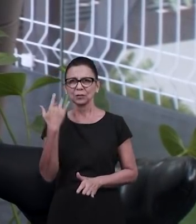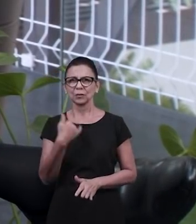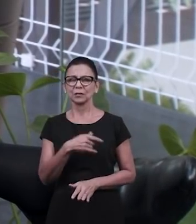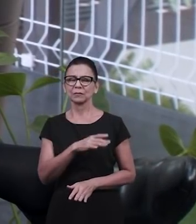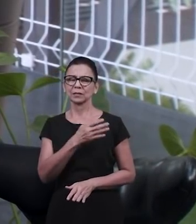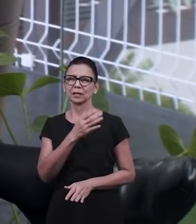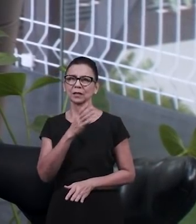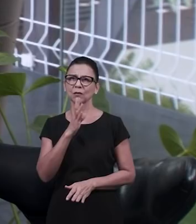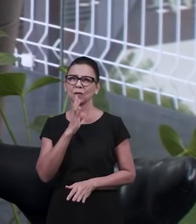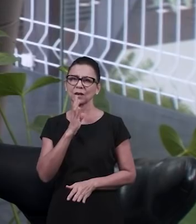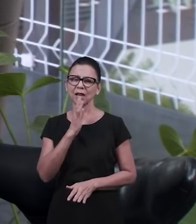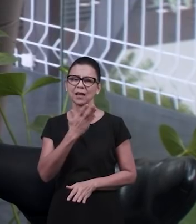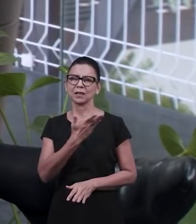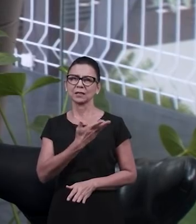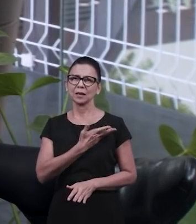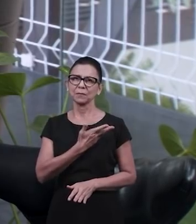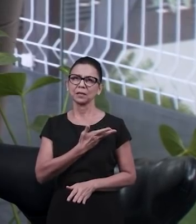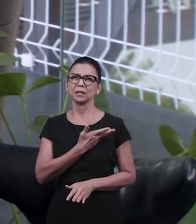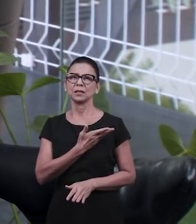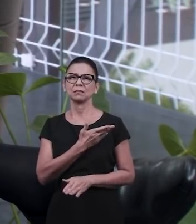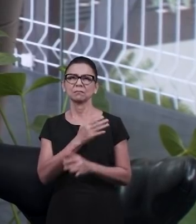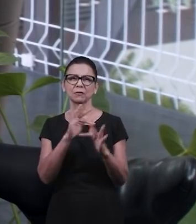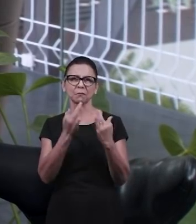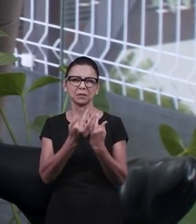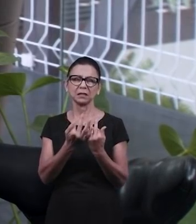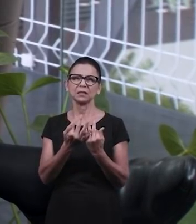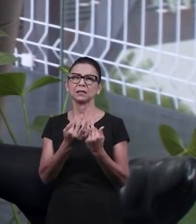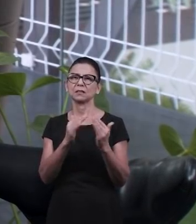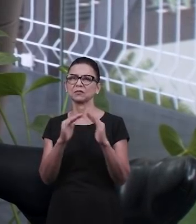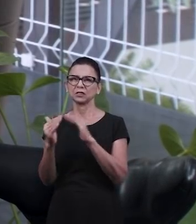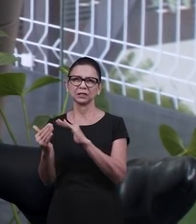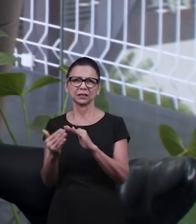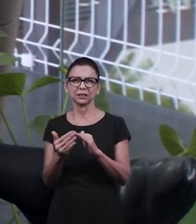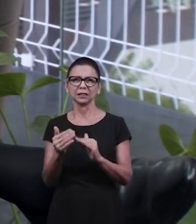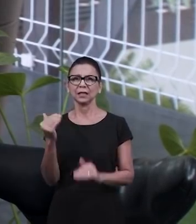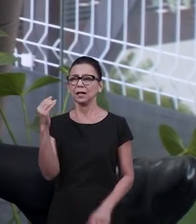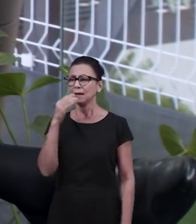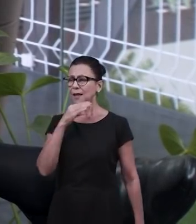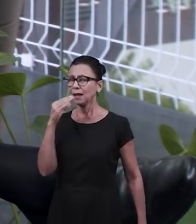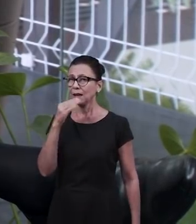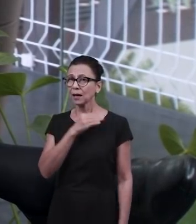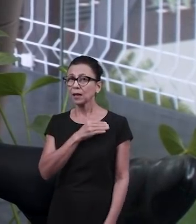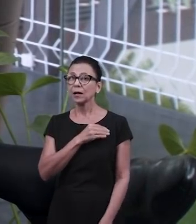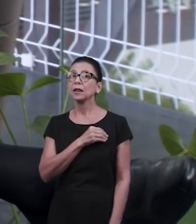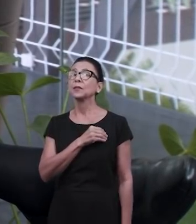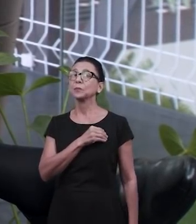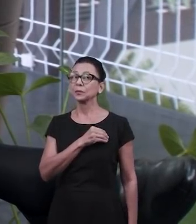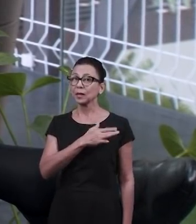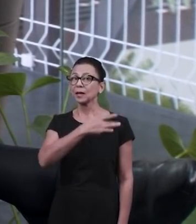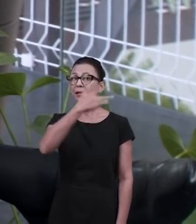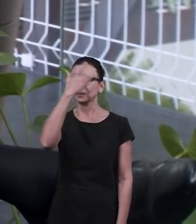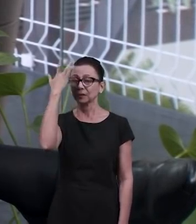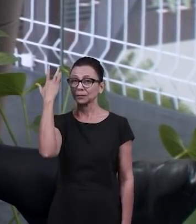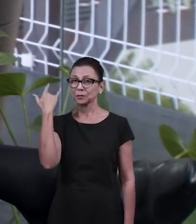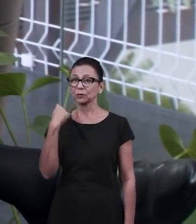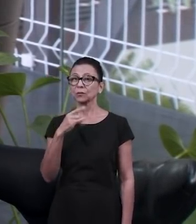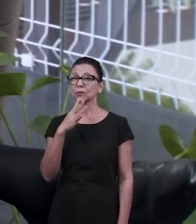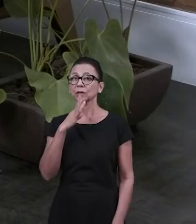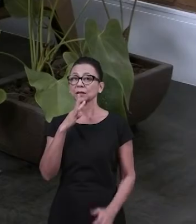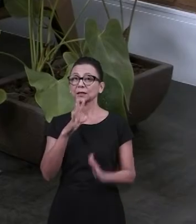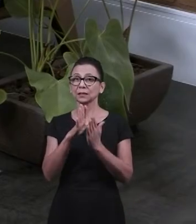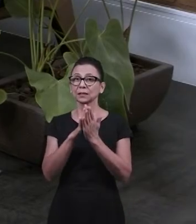É simples, é muito rápido e pode levar muitos a conhecerem a verdade da Palavra de